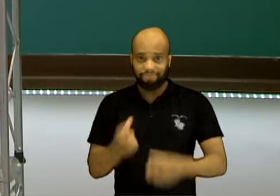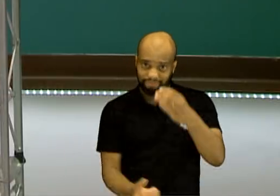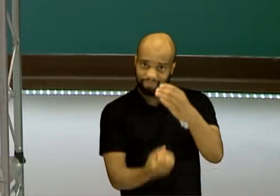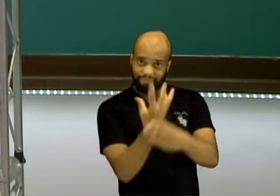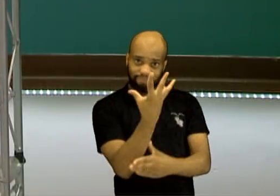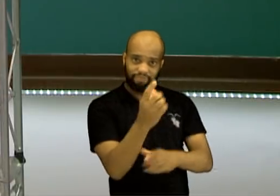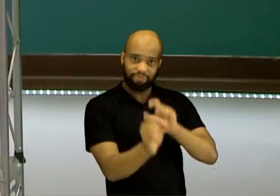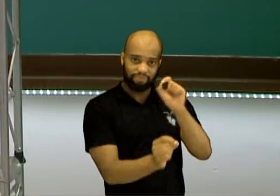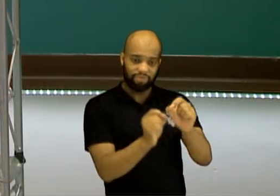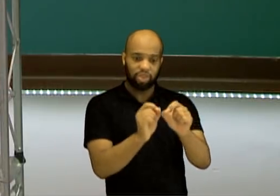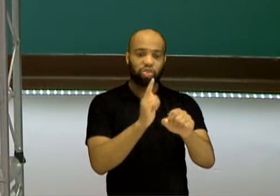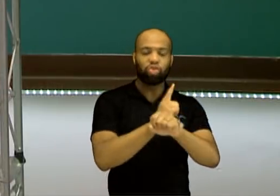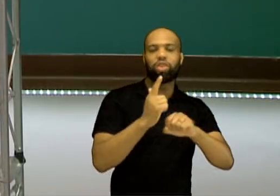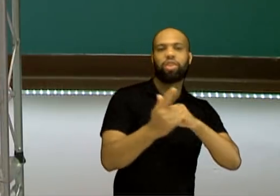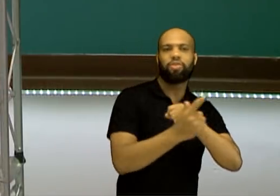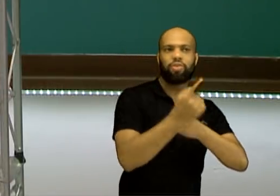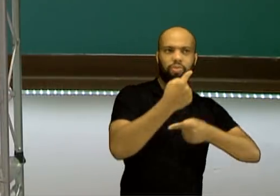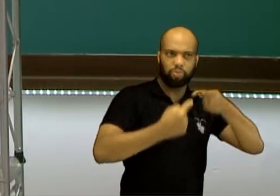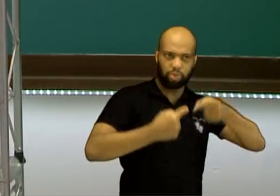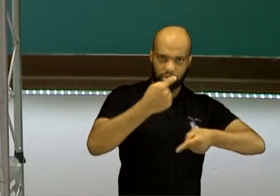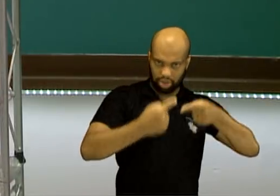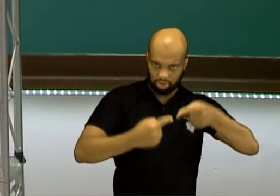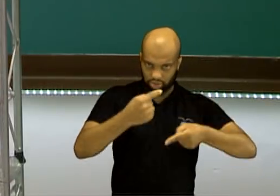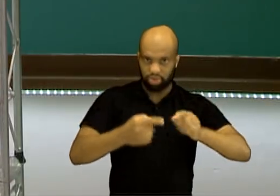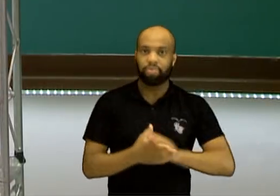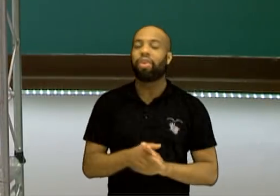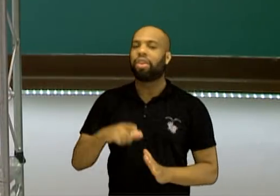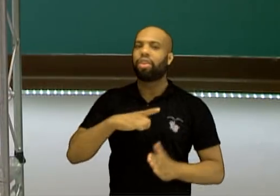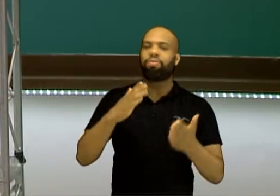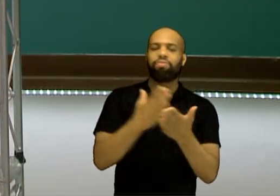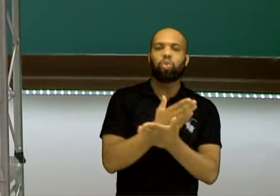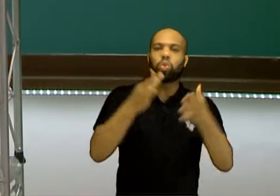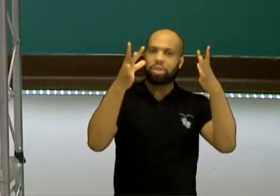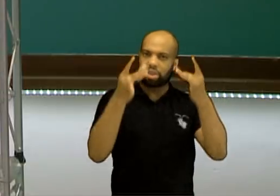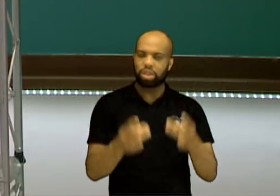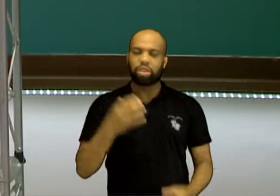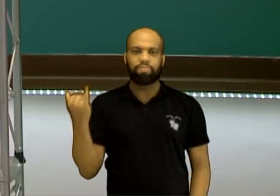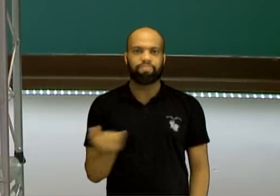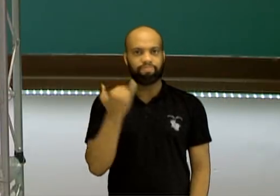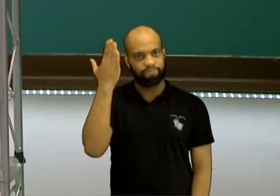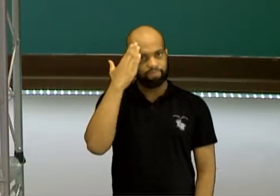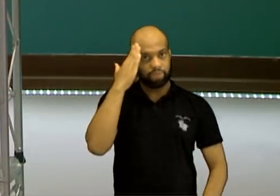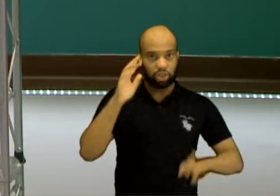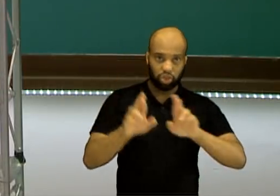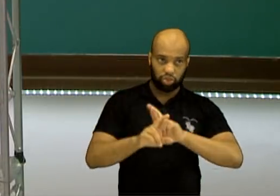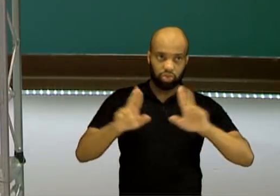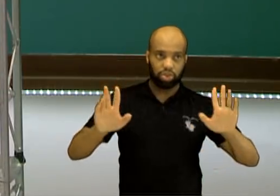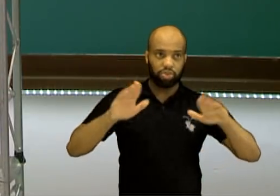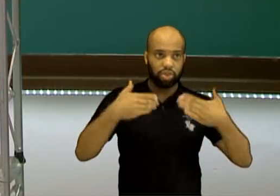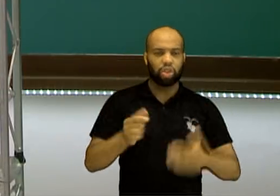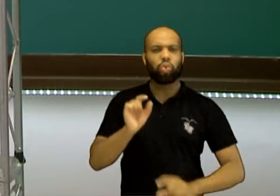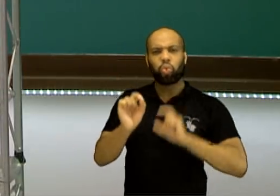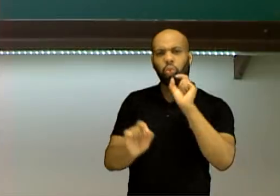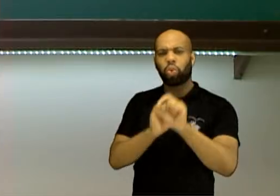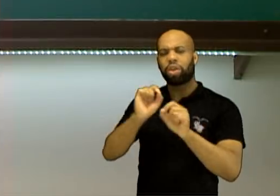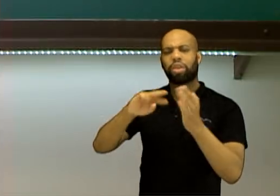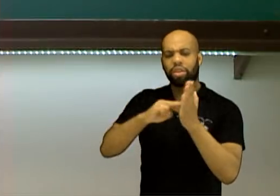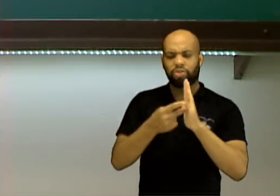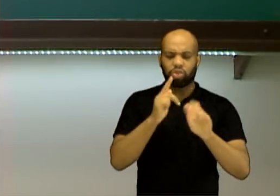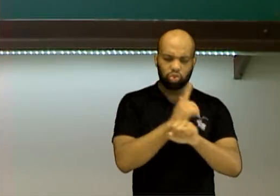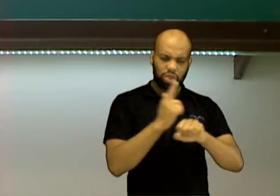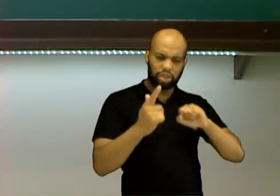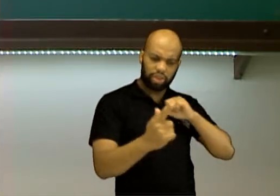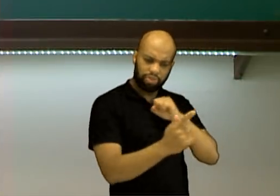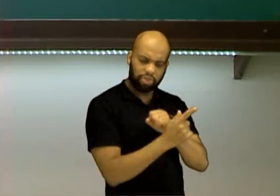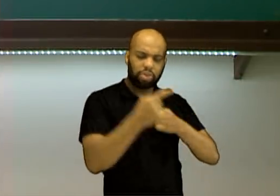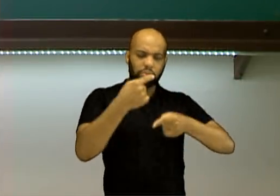Hatzel criou a geografia política, tem alguns detalhes aí diferentes. Então, a geopolítica é basicamente a relação entre